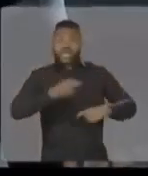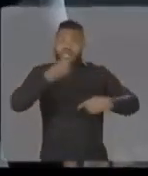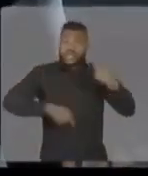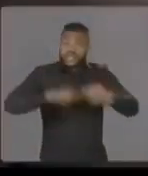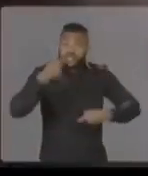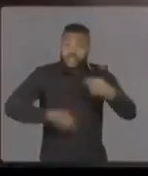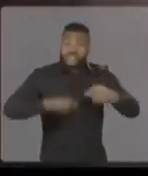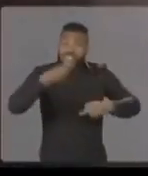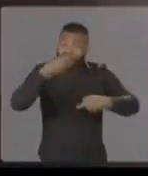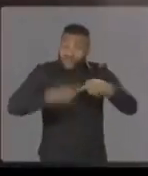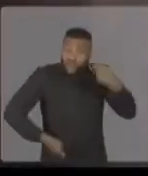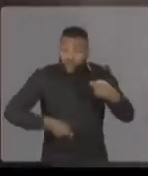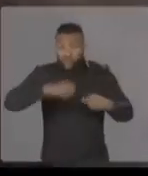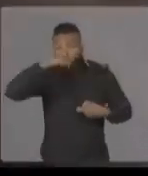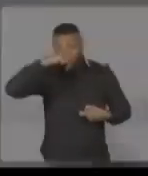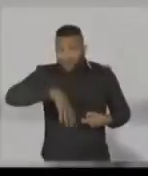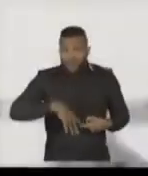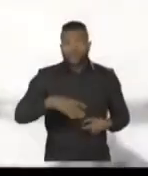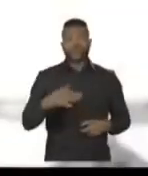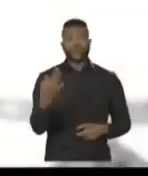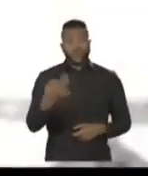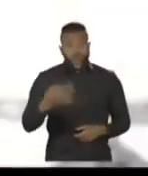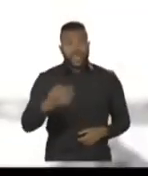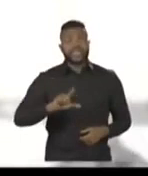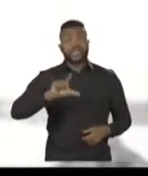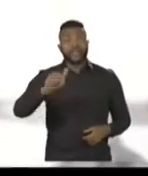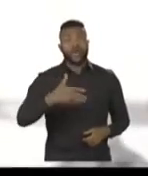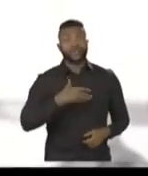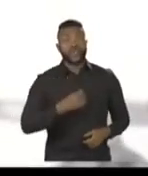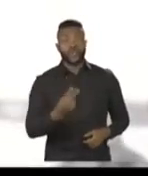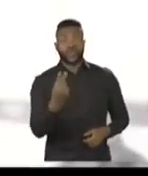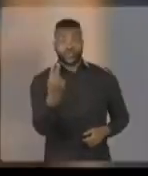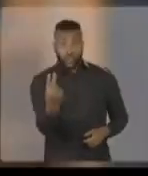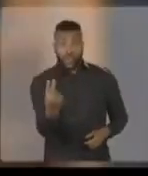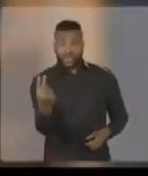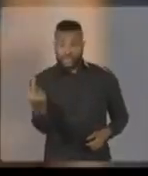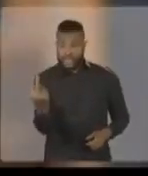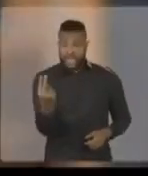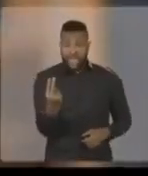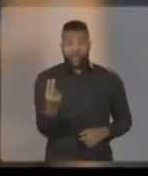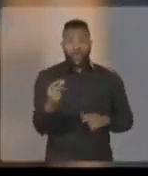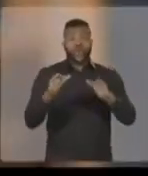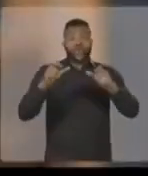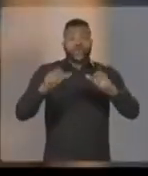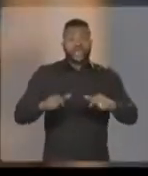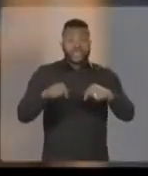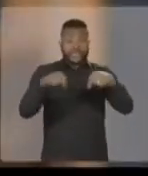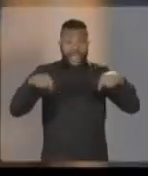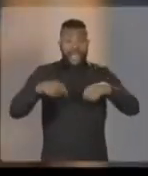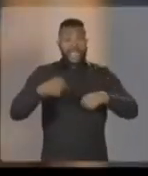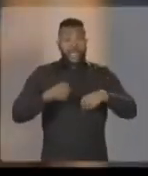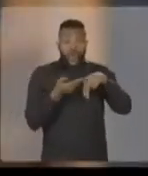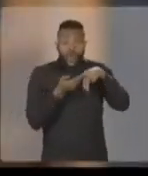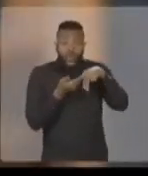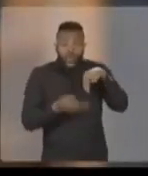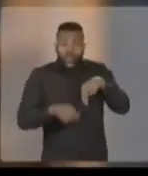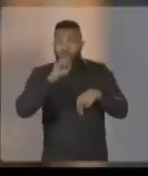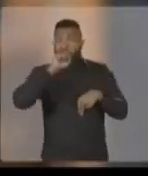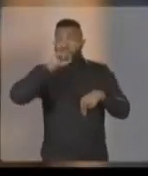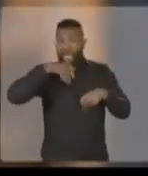O momento de maior dor foi o Ustra levando meus dois filhos assim na sala de tortura, onde eu estava